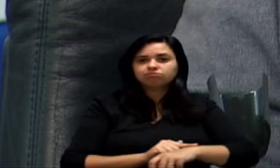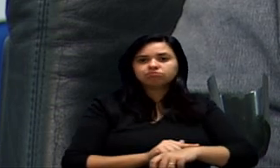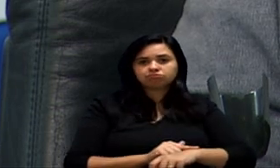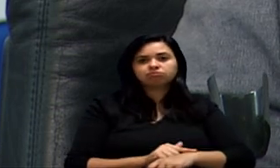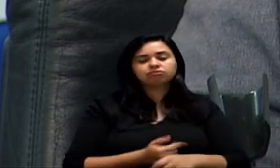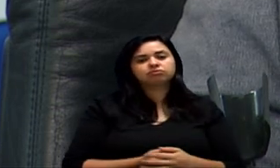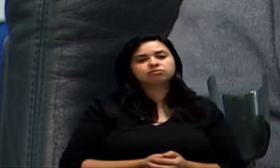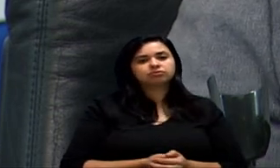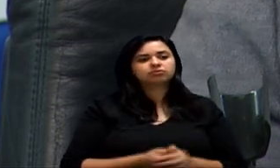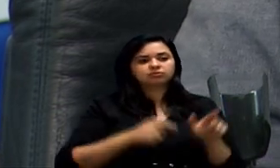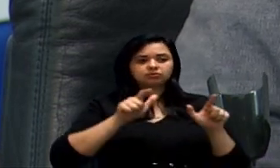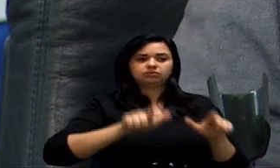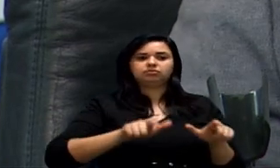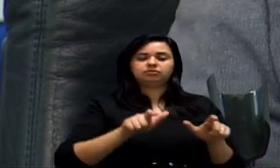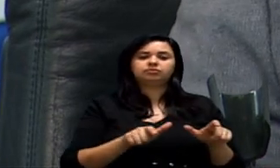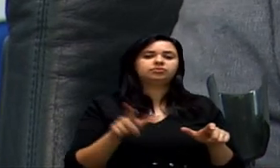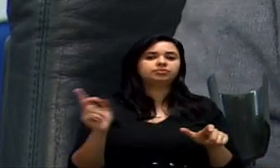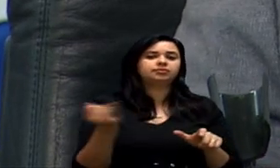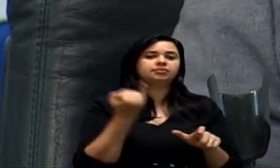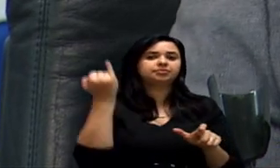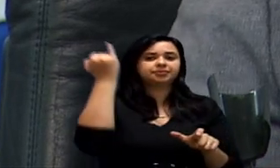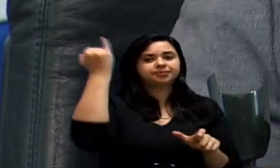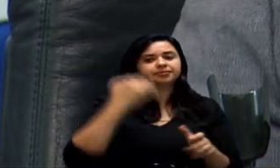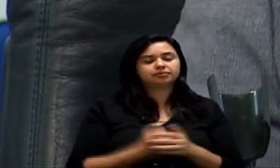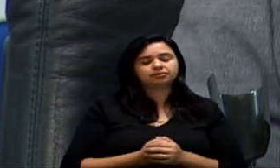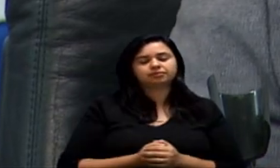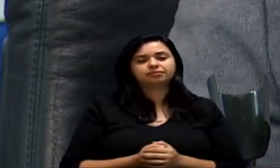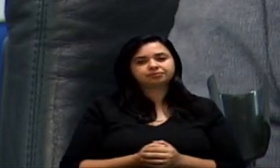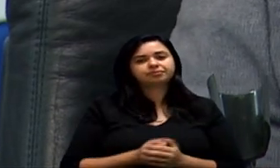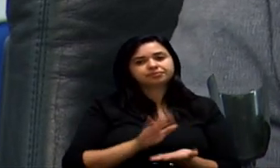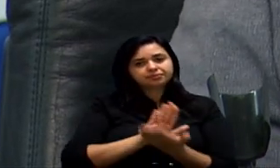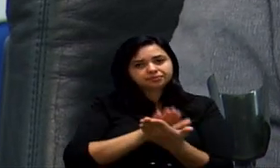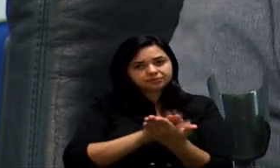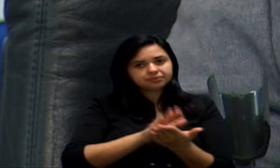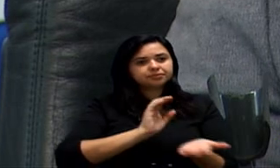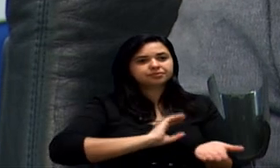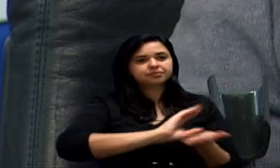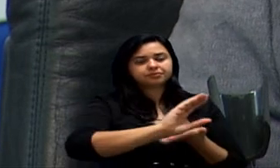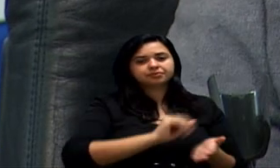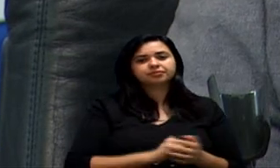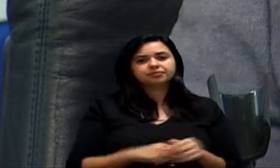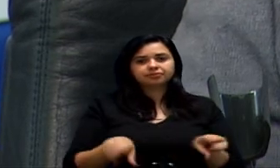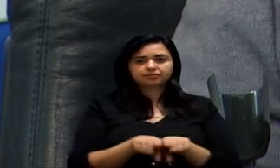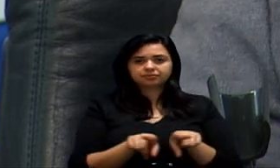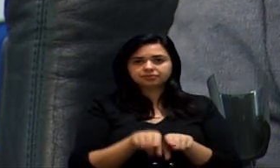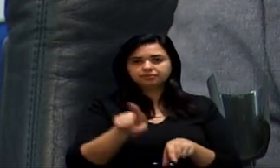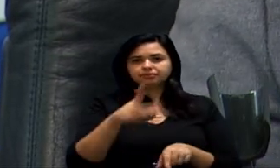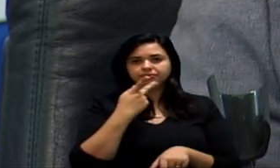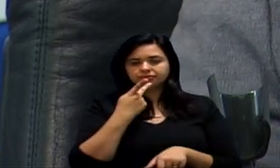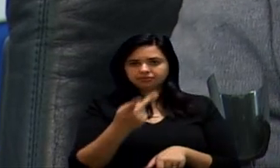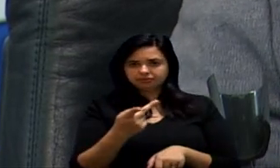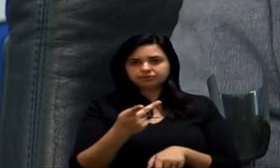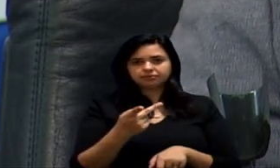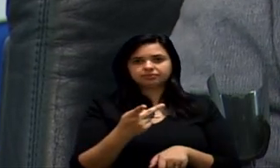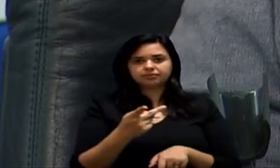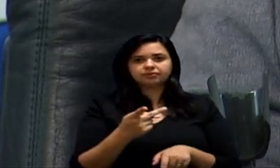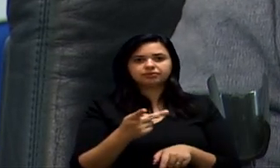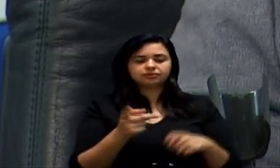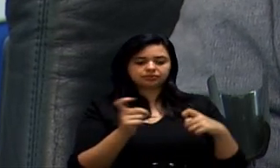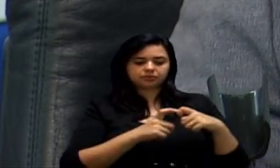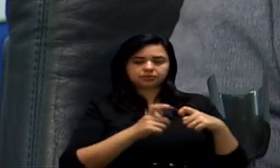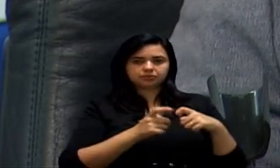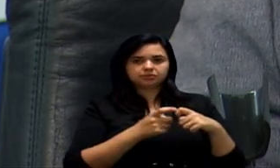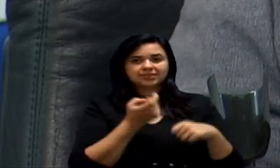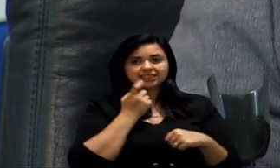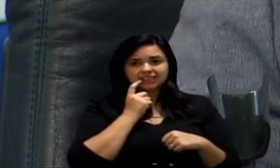né? Eu prezo muito por isso, tá? Então, parabéns pelo seu requerimento. E na questão do odontológico aí... Esse